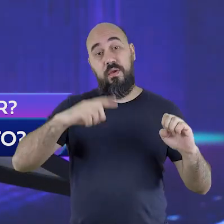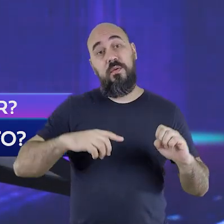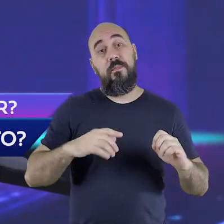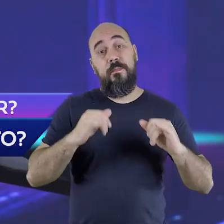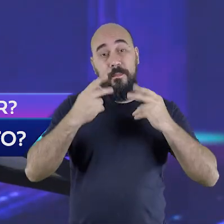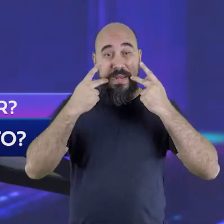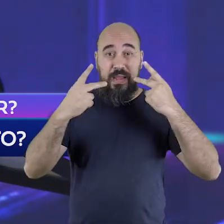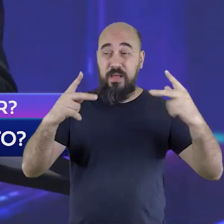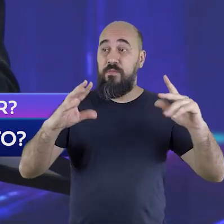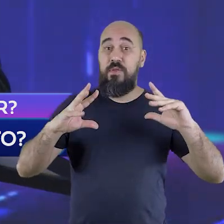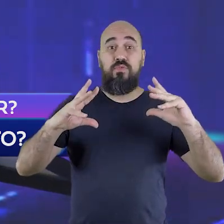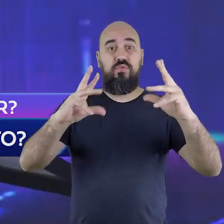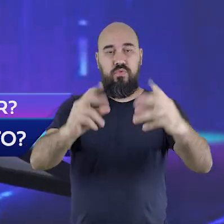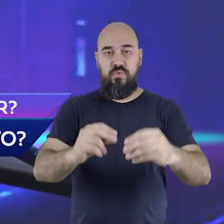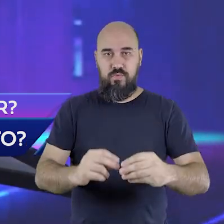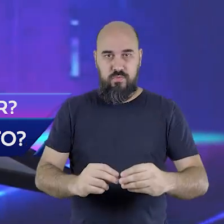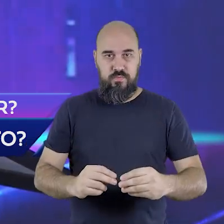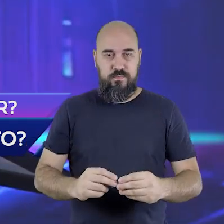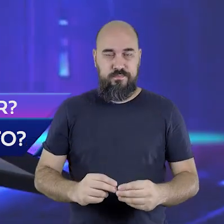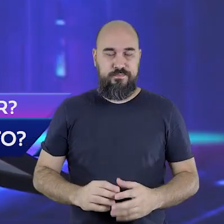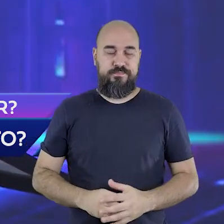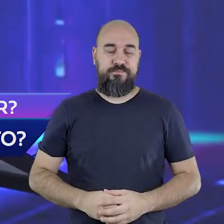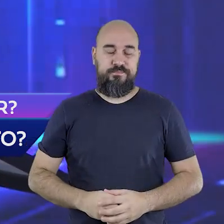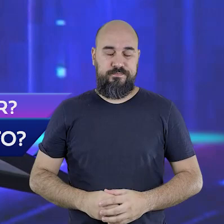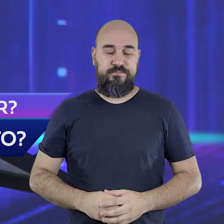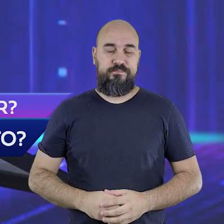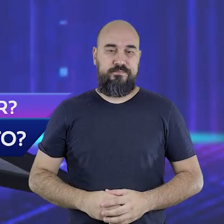os não-judeus. Do ano